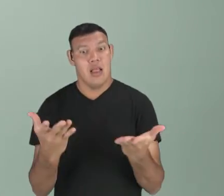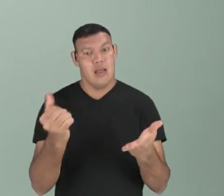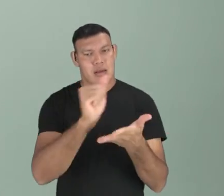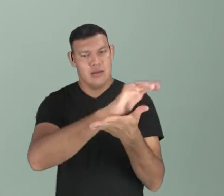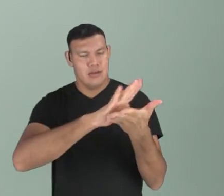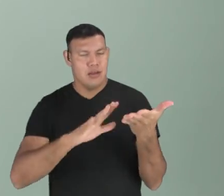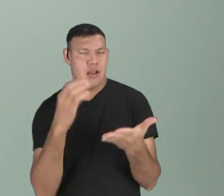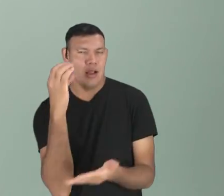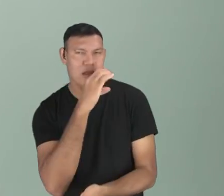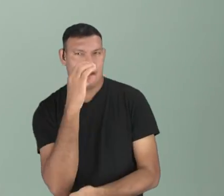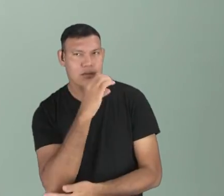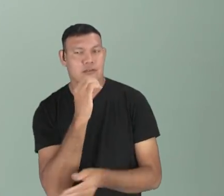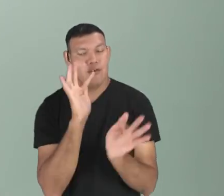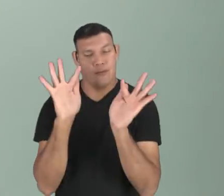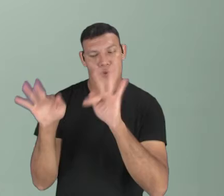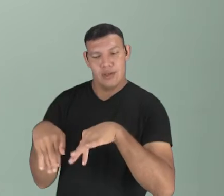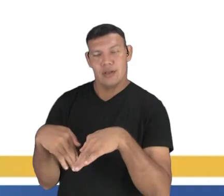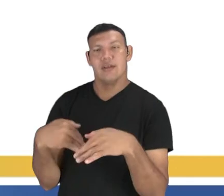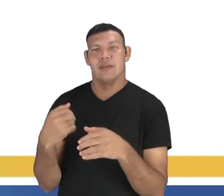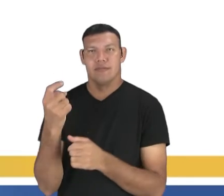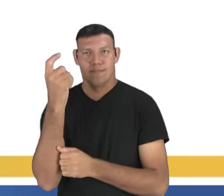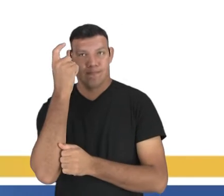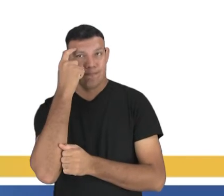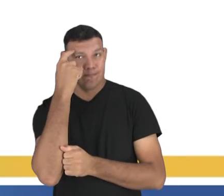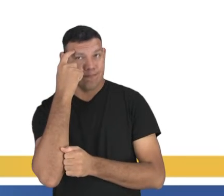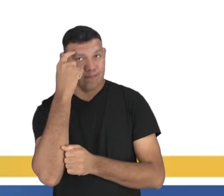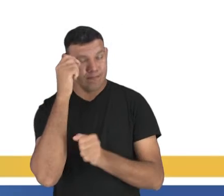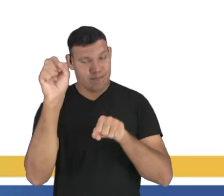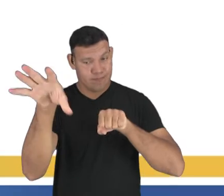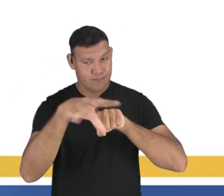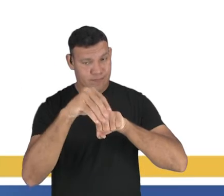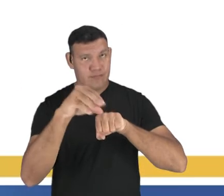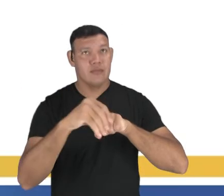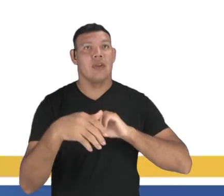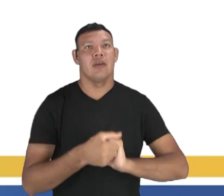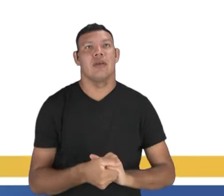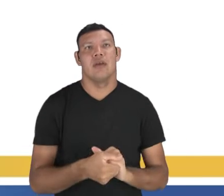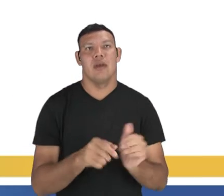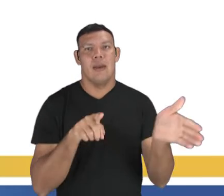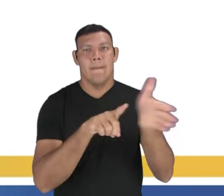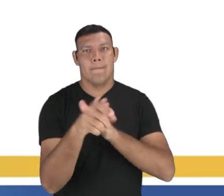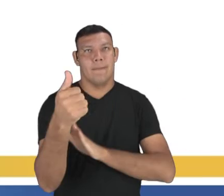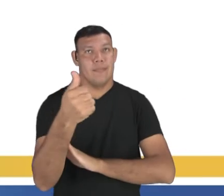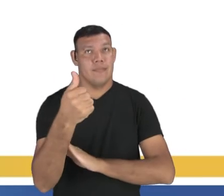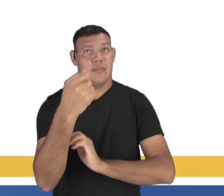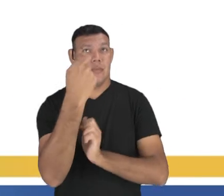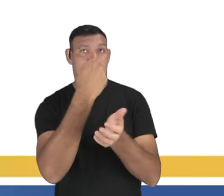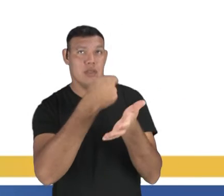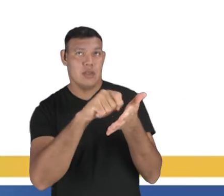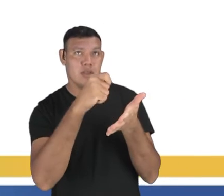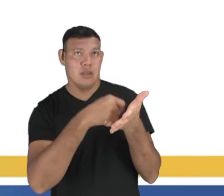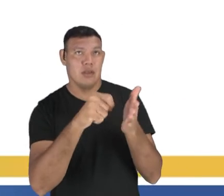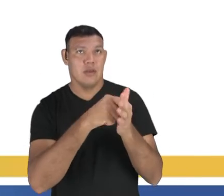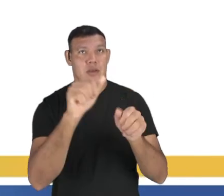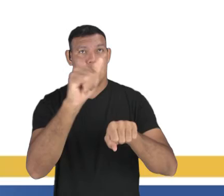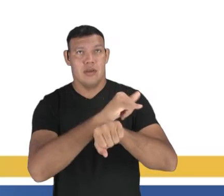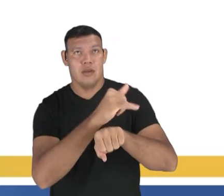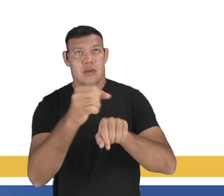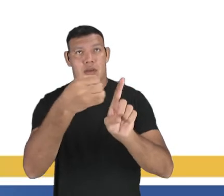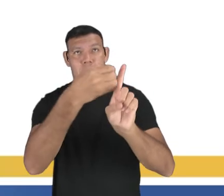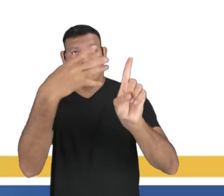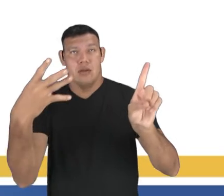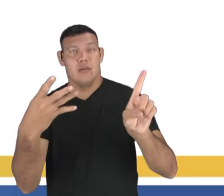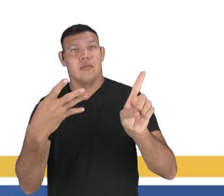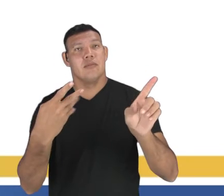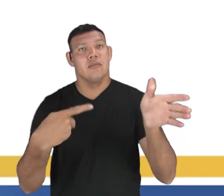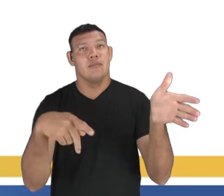bem rapidinho para a gente fechar esse raciocínio. Escreva qual é o operador argumentativo presente em cada